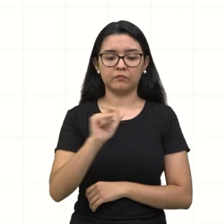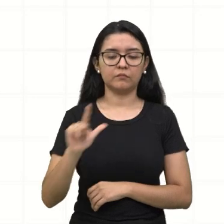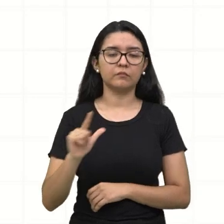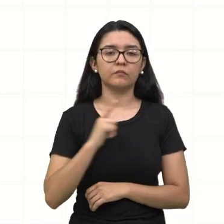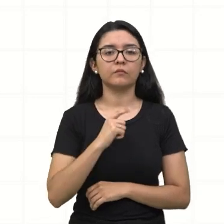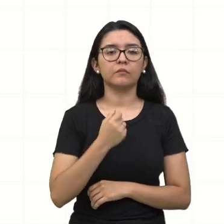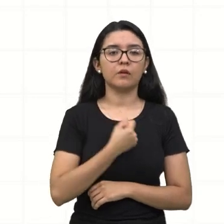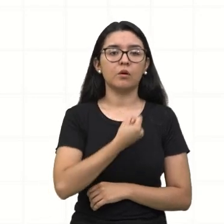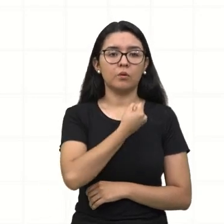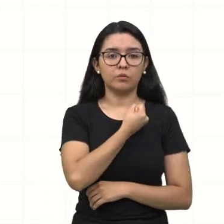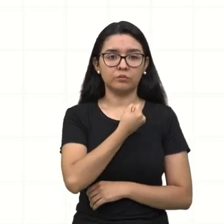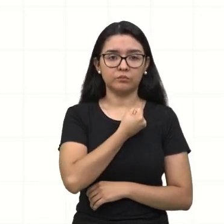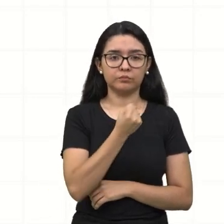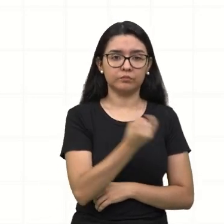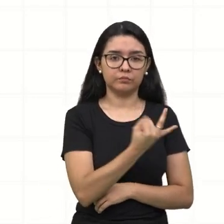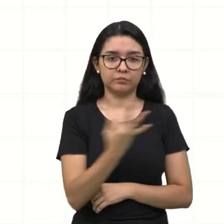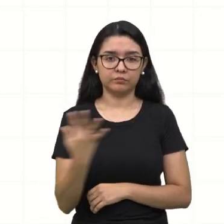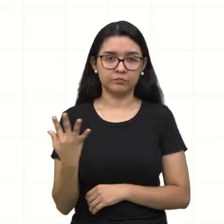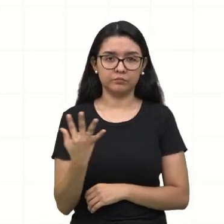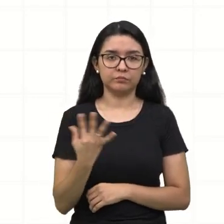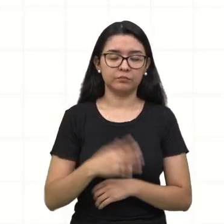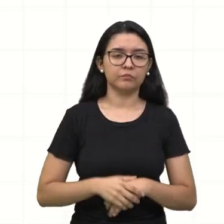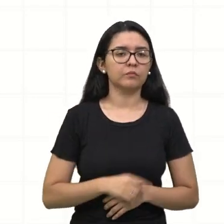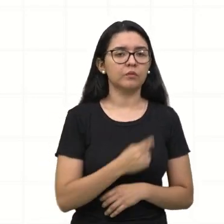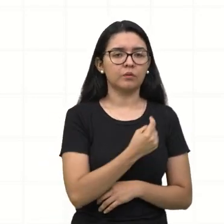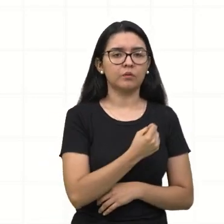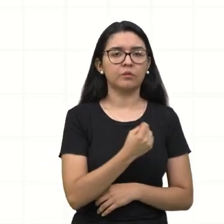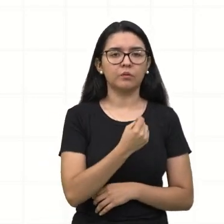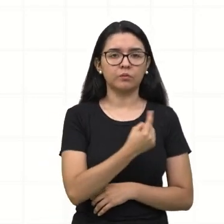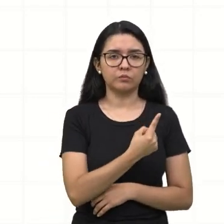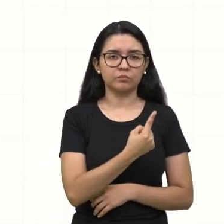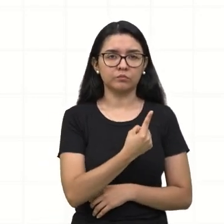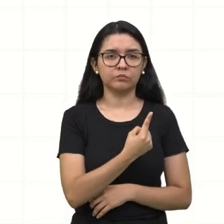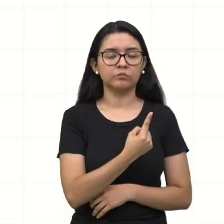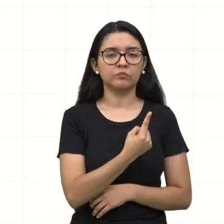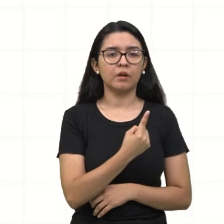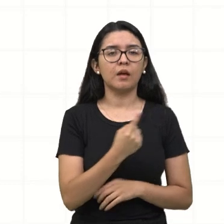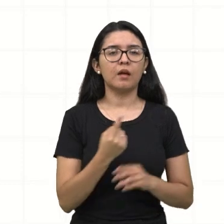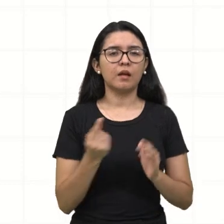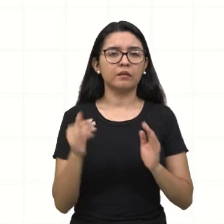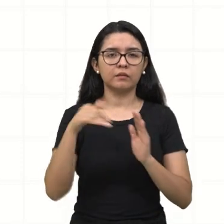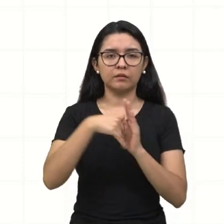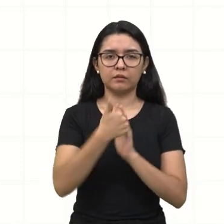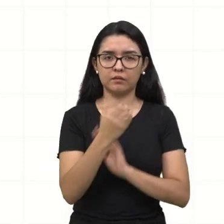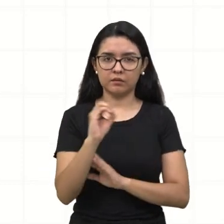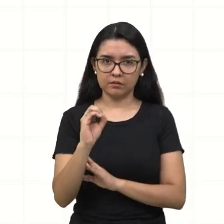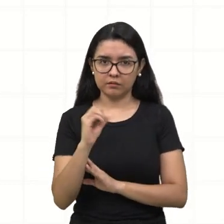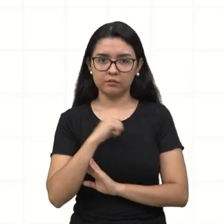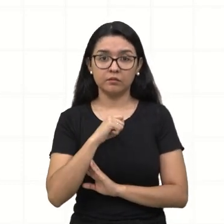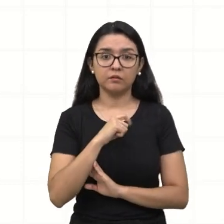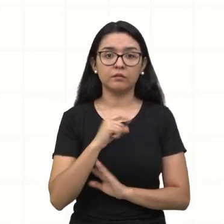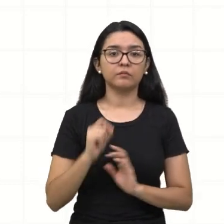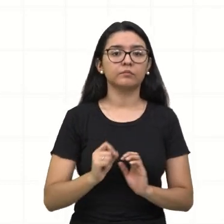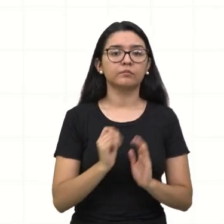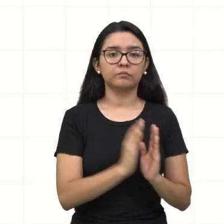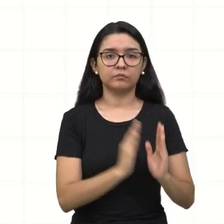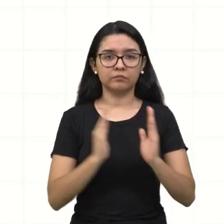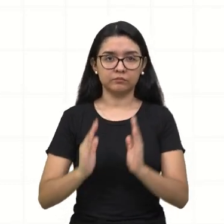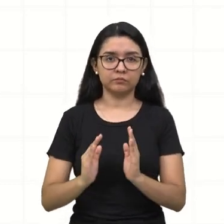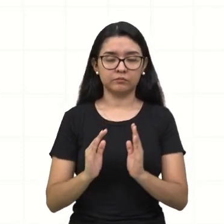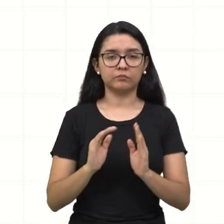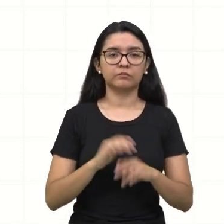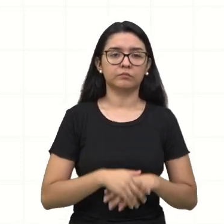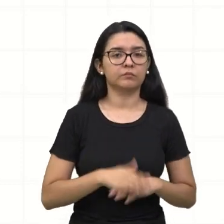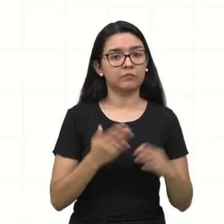posição que utiliza a base 10, né? Então, a cada 10, né, nós temos aí uma nova sequência de valores, né?